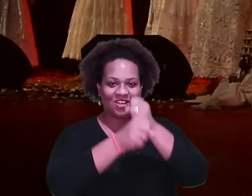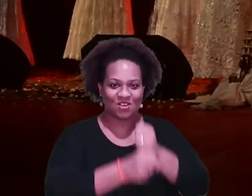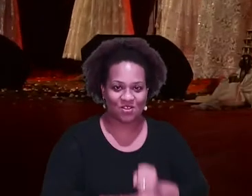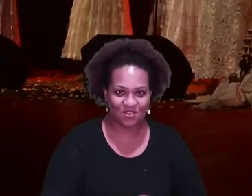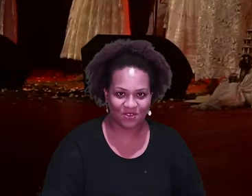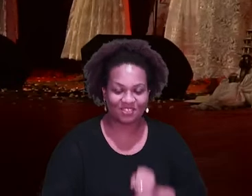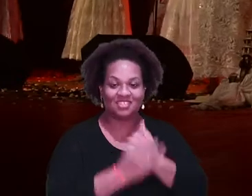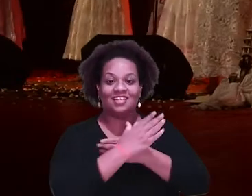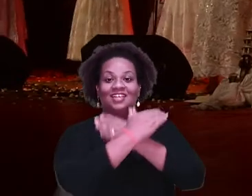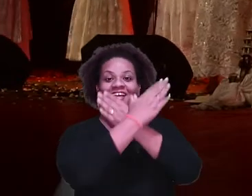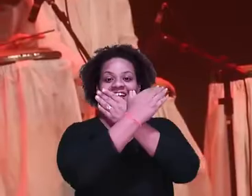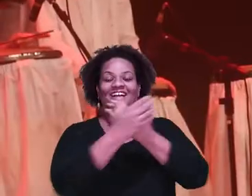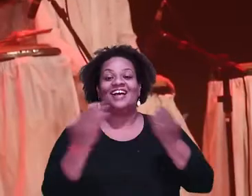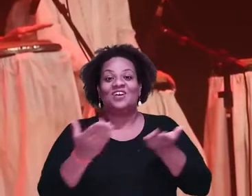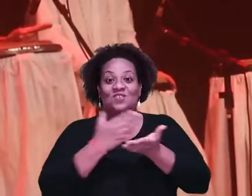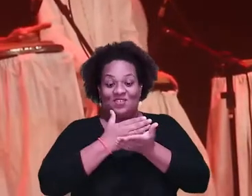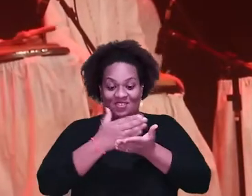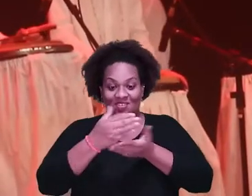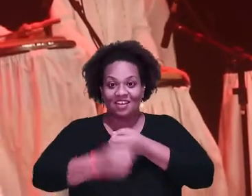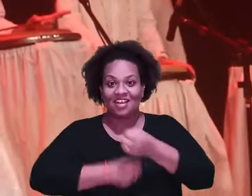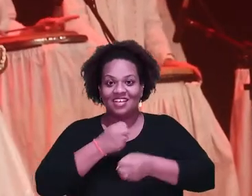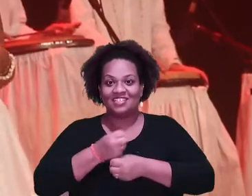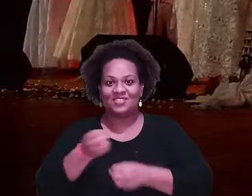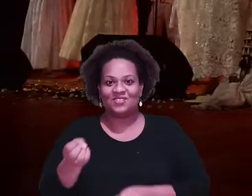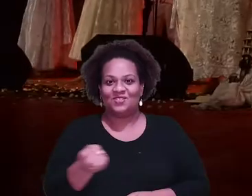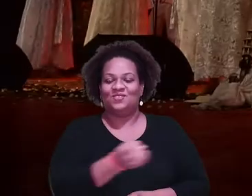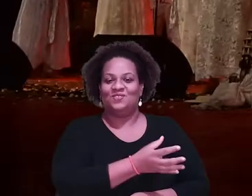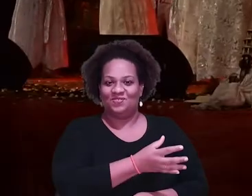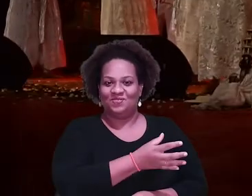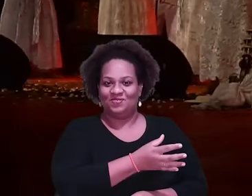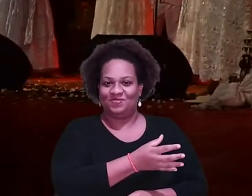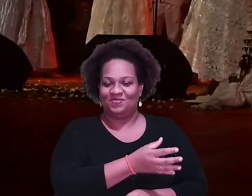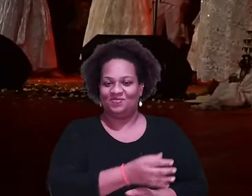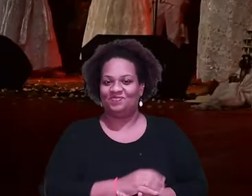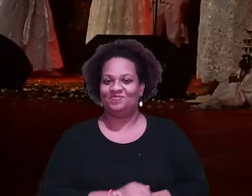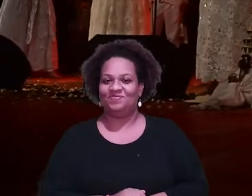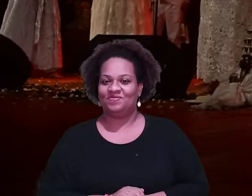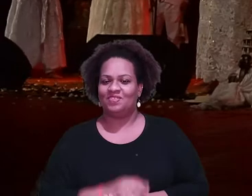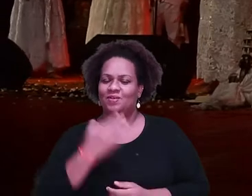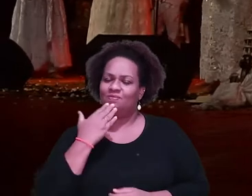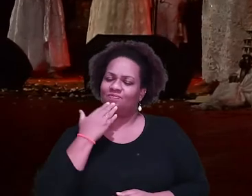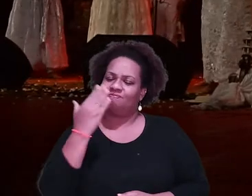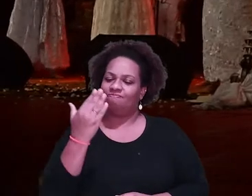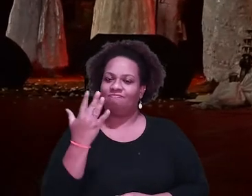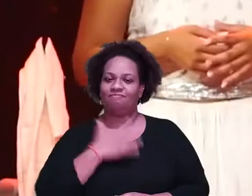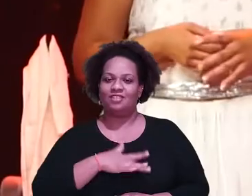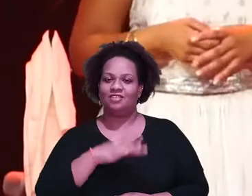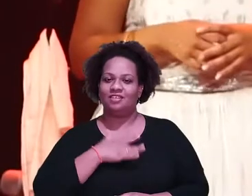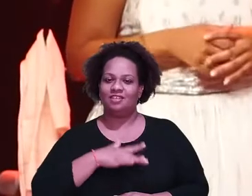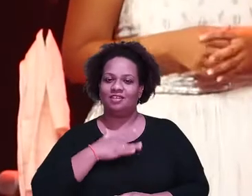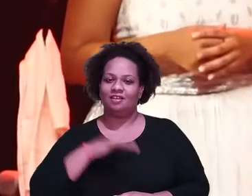eu pedi Que Oxalá gente tá começando o ano novo a sua infinita